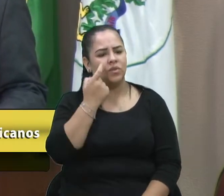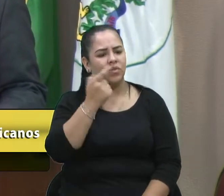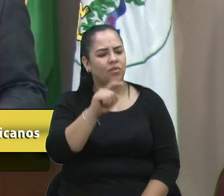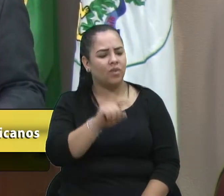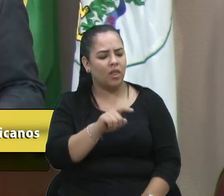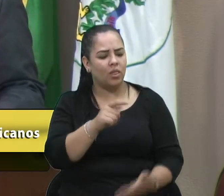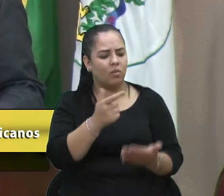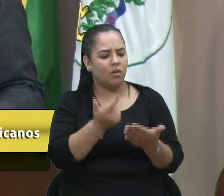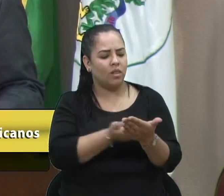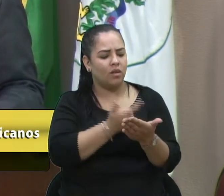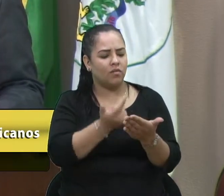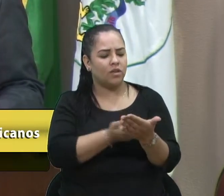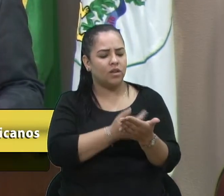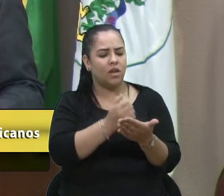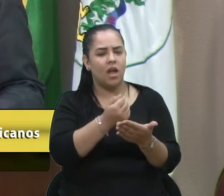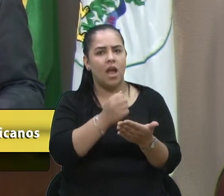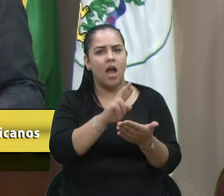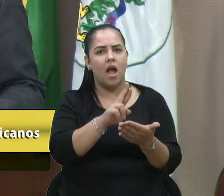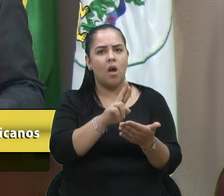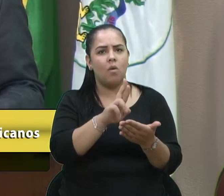Aurélio,